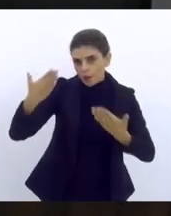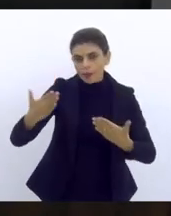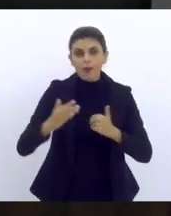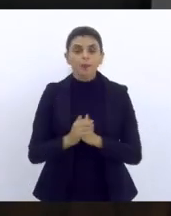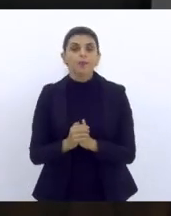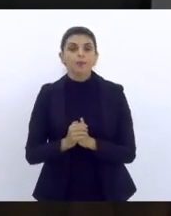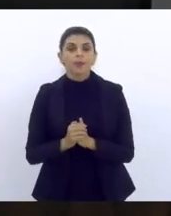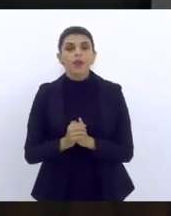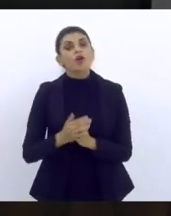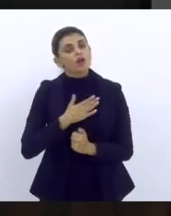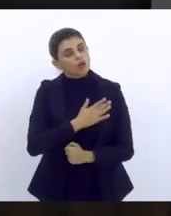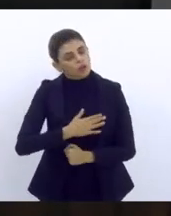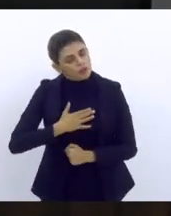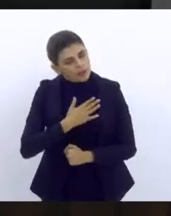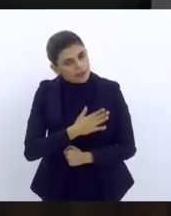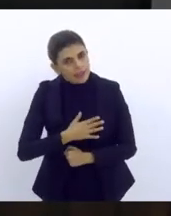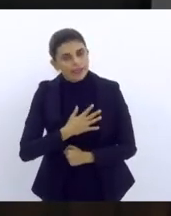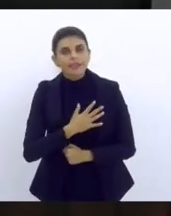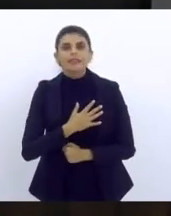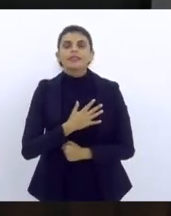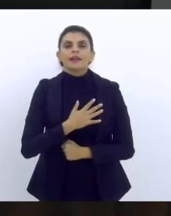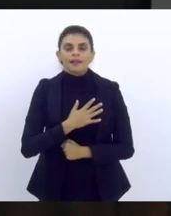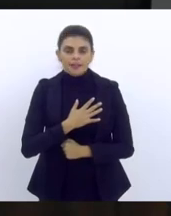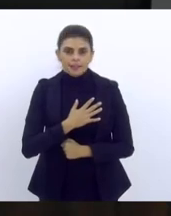E também gostaria de